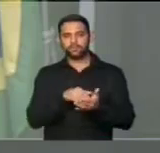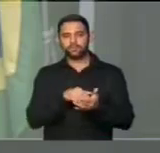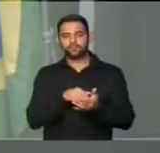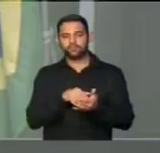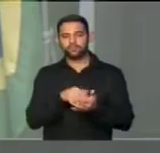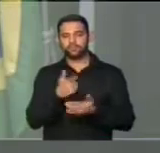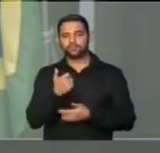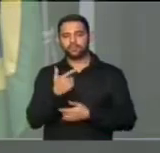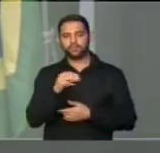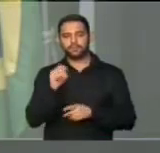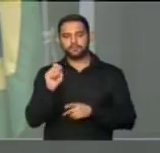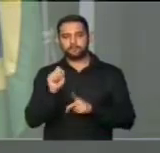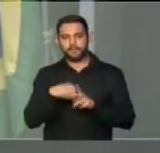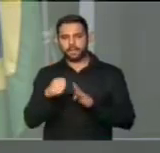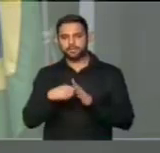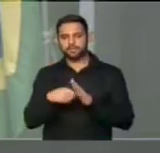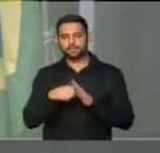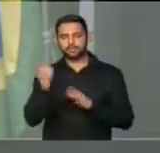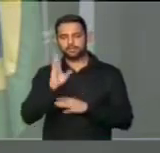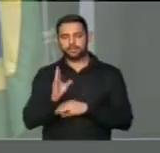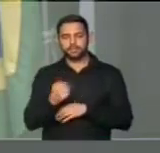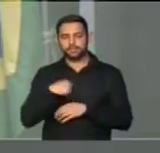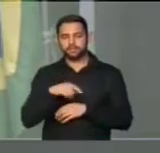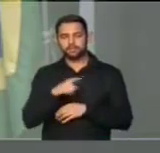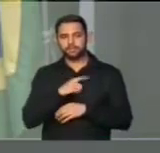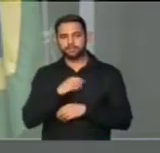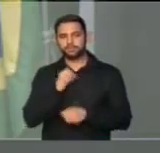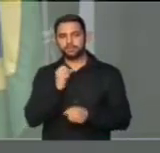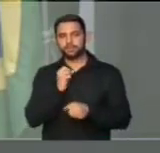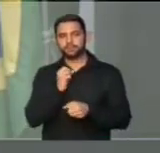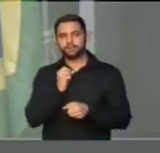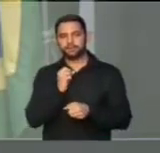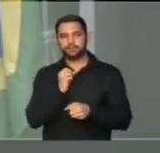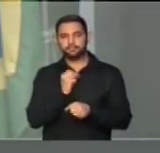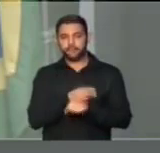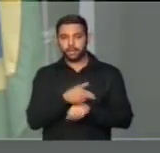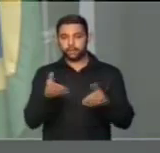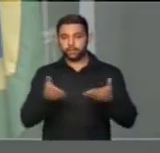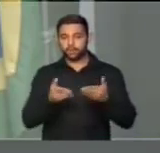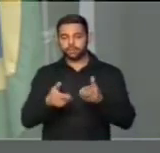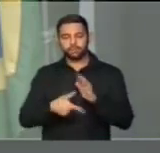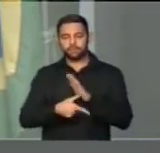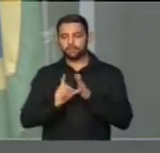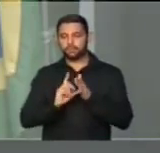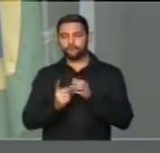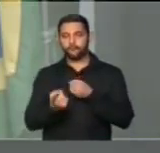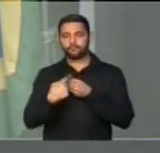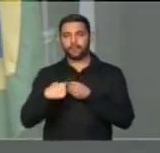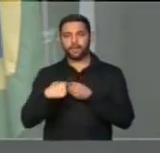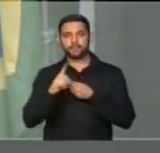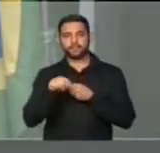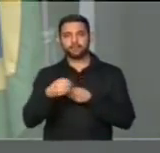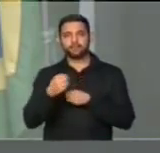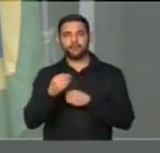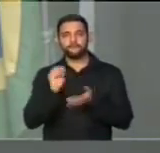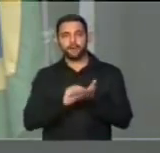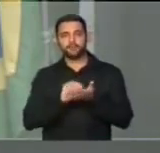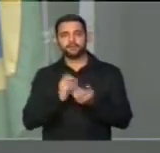12 meses no Brasil. O nosso emprego de hoje não pode voltar a ser o desemprego de